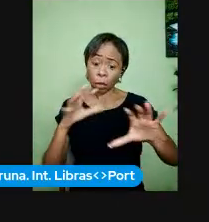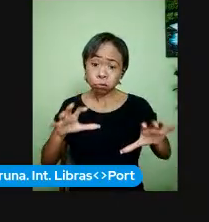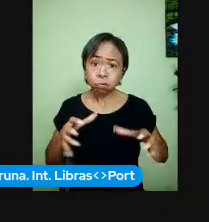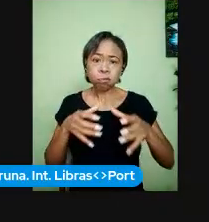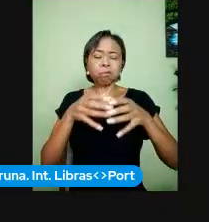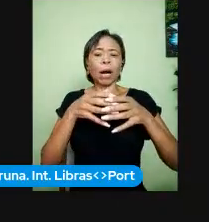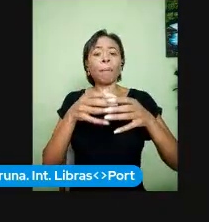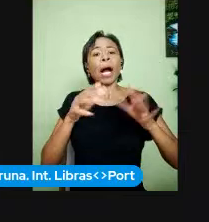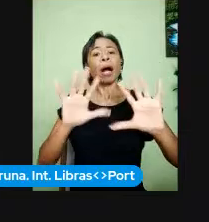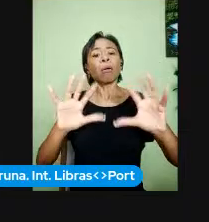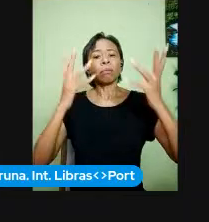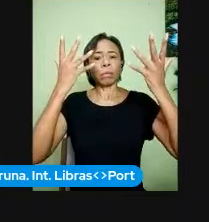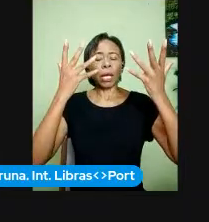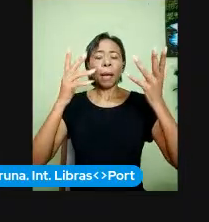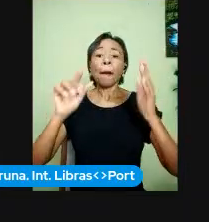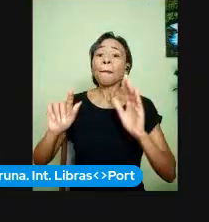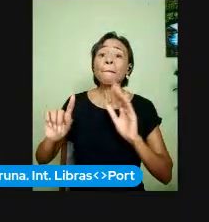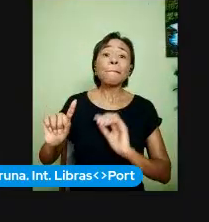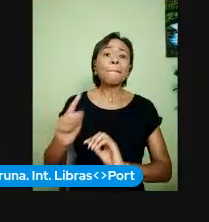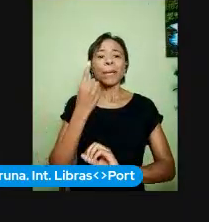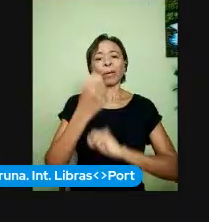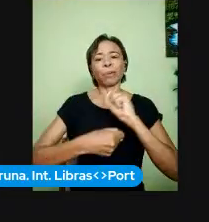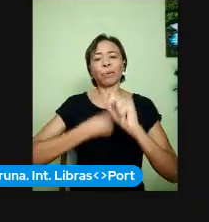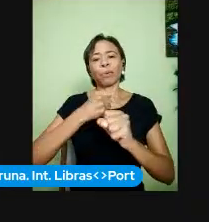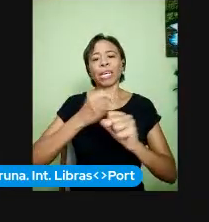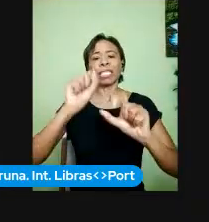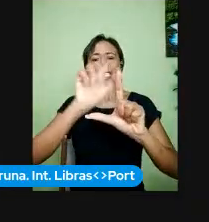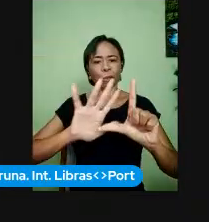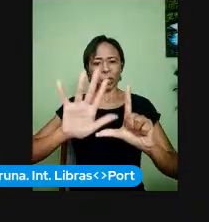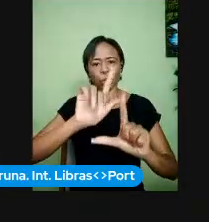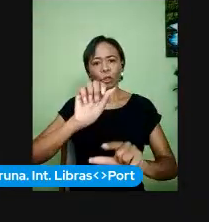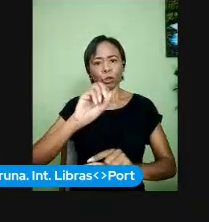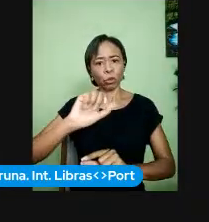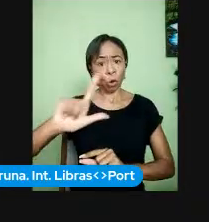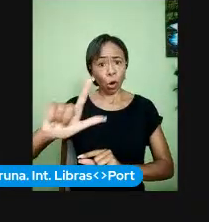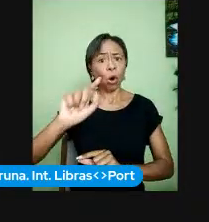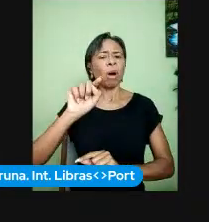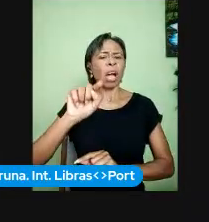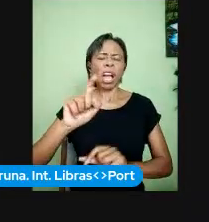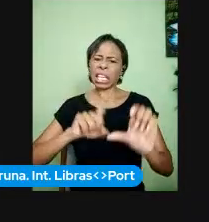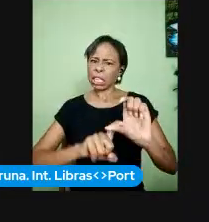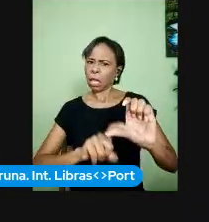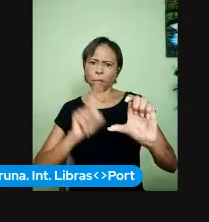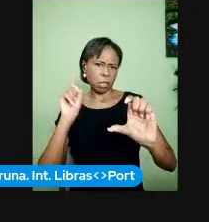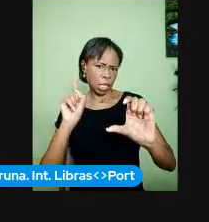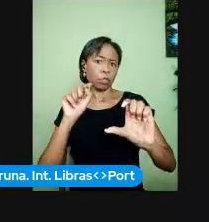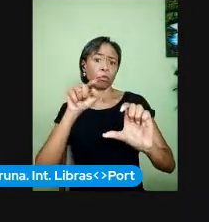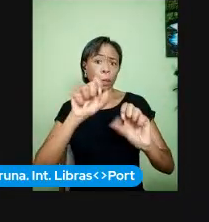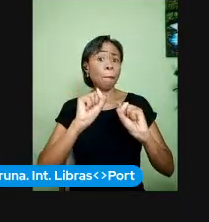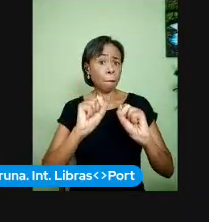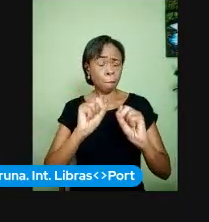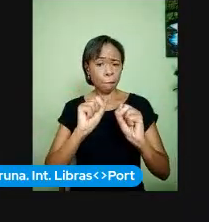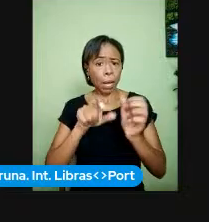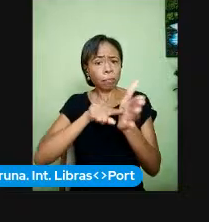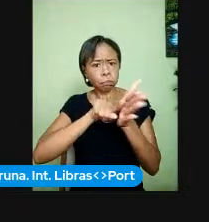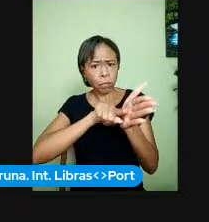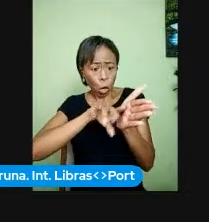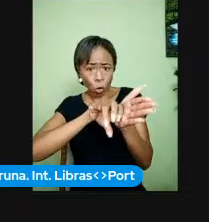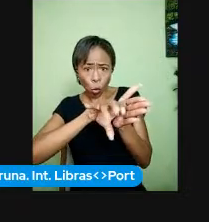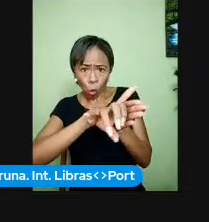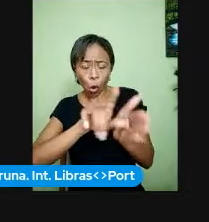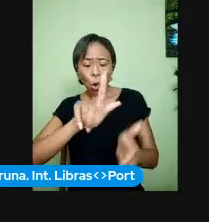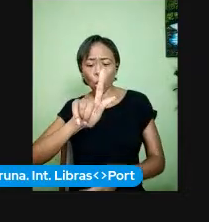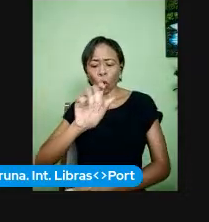ano da plataforma Go. É uma plataforma independente, você pode chegar aí no Google e acessar